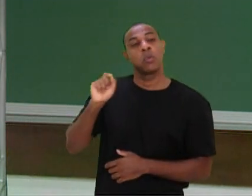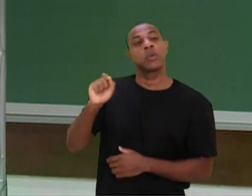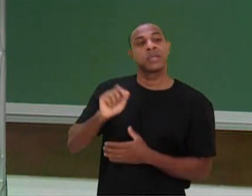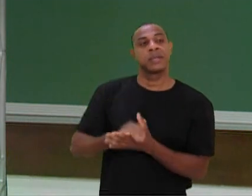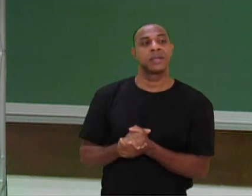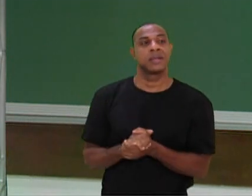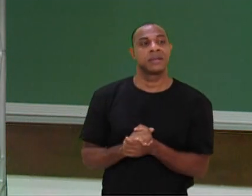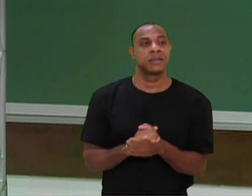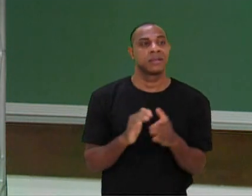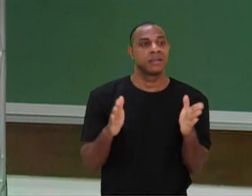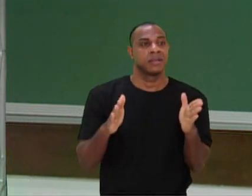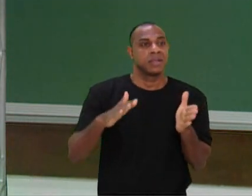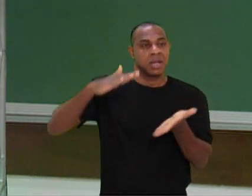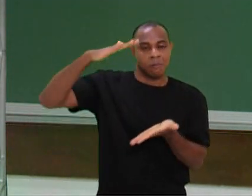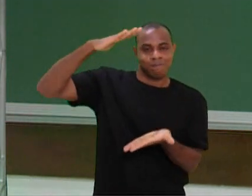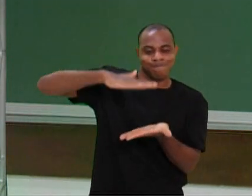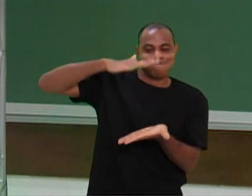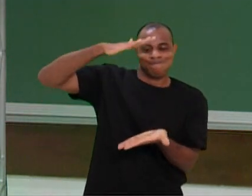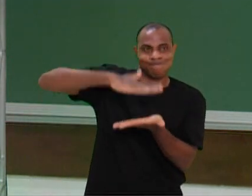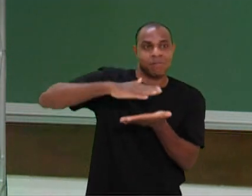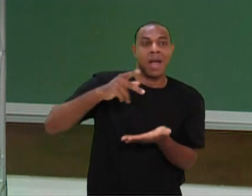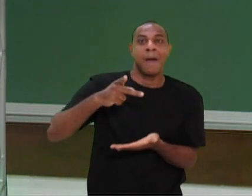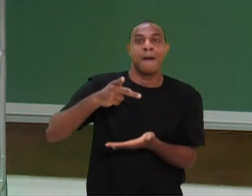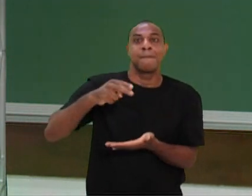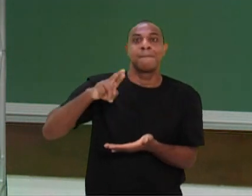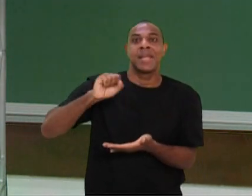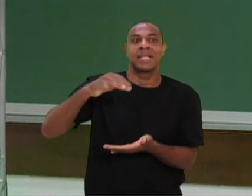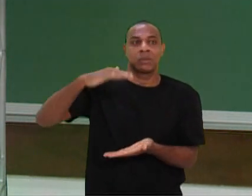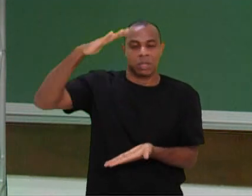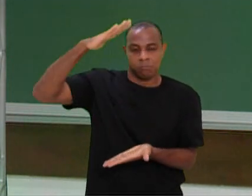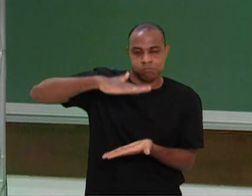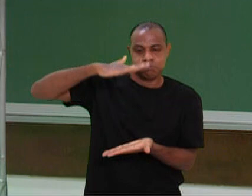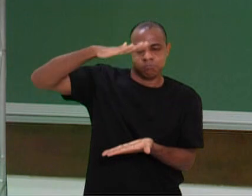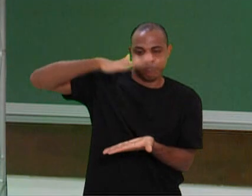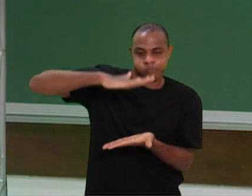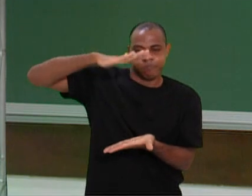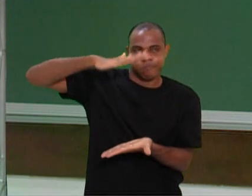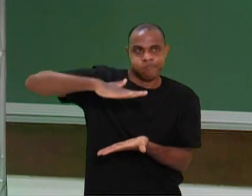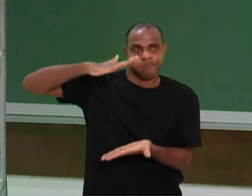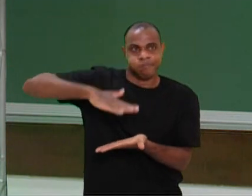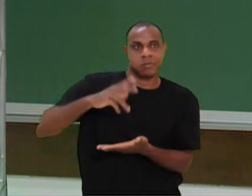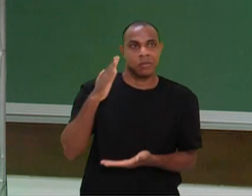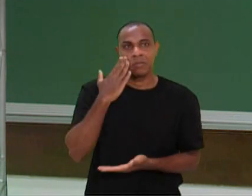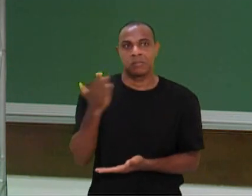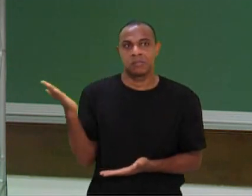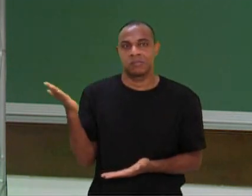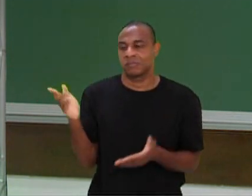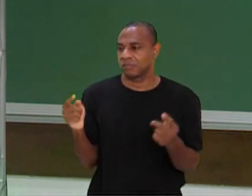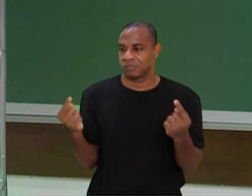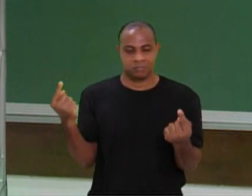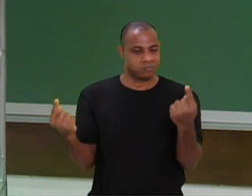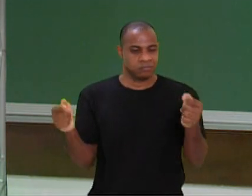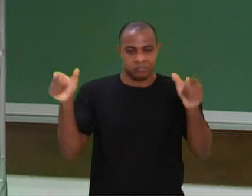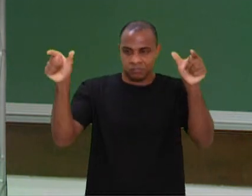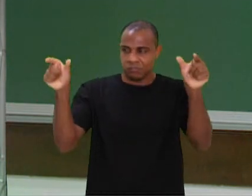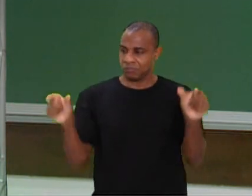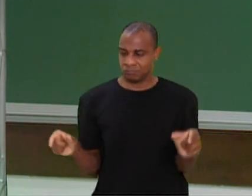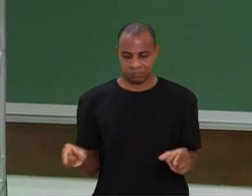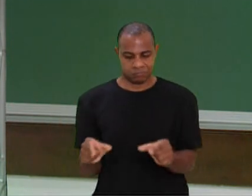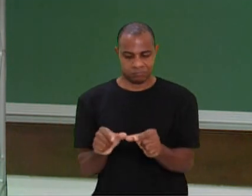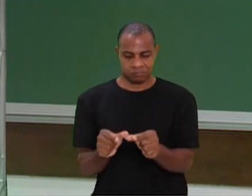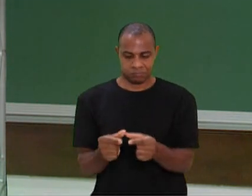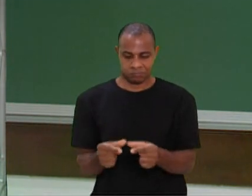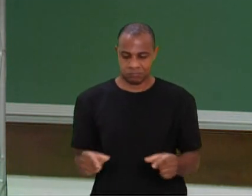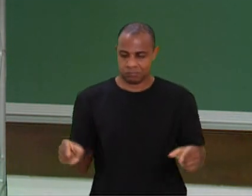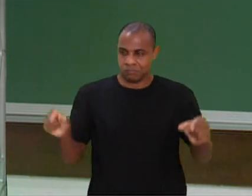ela está empurrando isso aqui, certo? Então ela faz praticamente a mesma pressão desse lado como desse outro lado aqui,